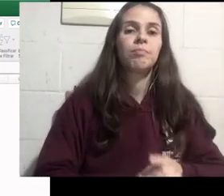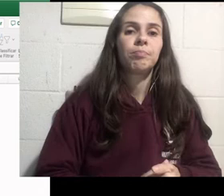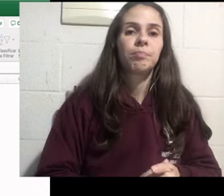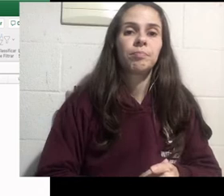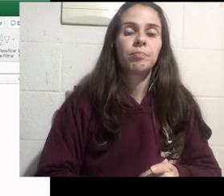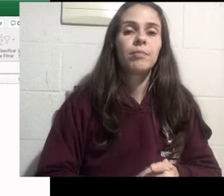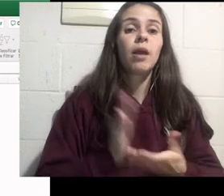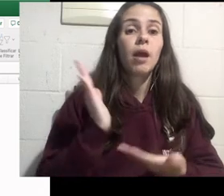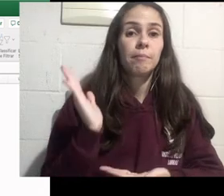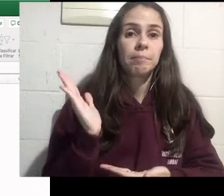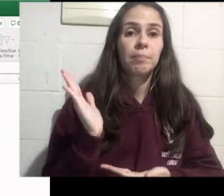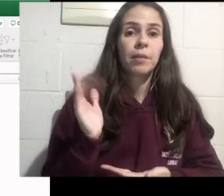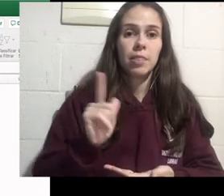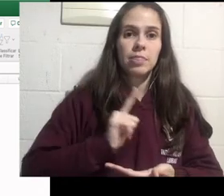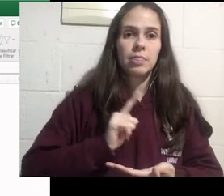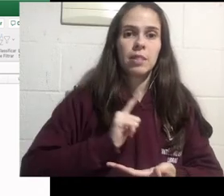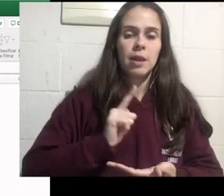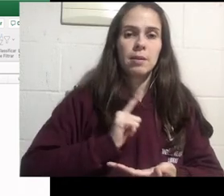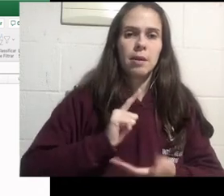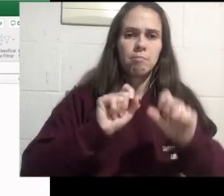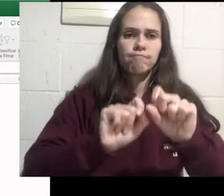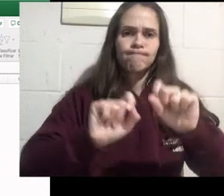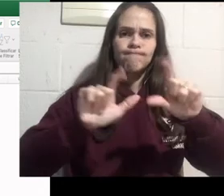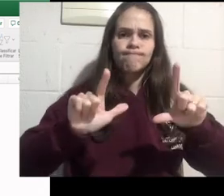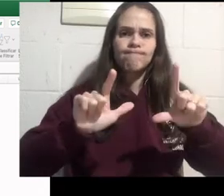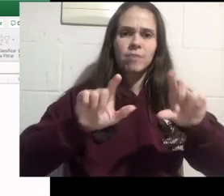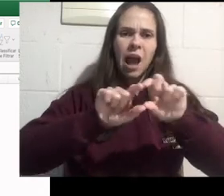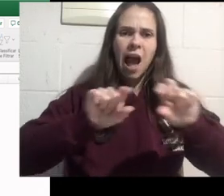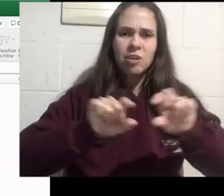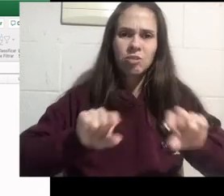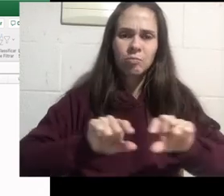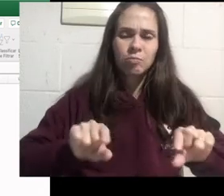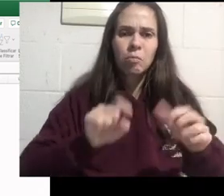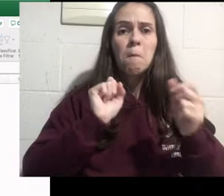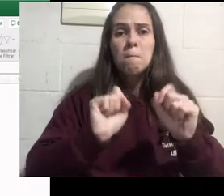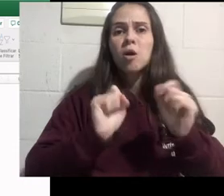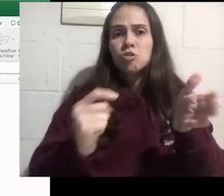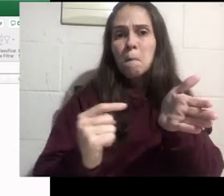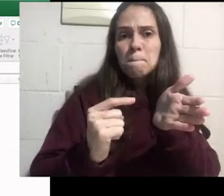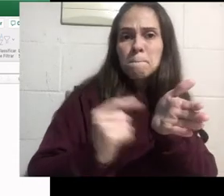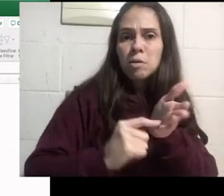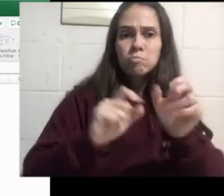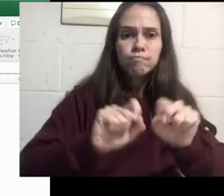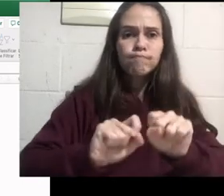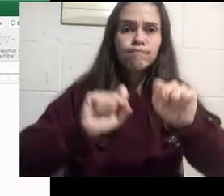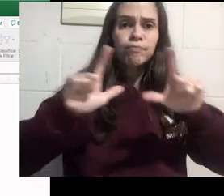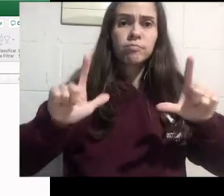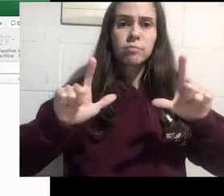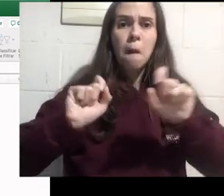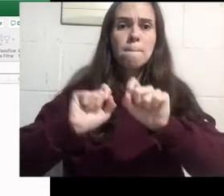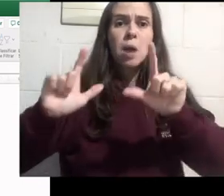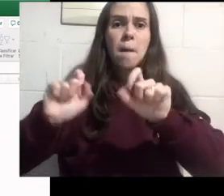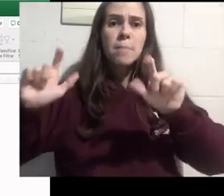aqui vocês têm essas caixas aqui, que já vão direcionar, por meio